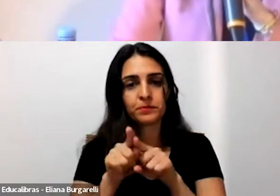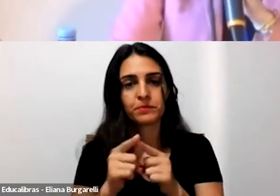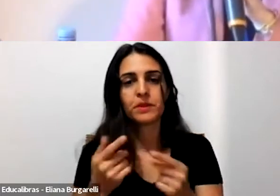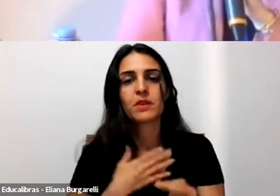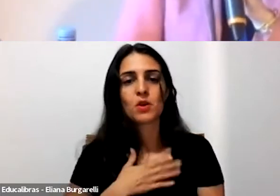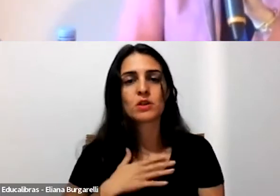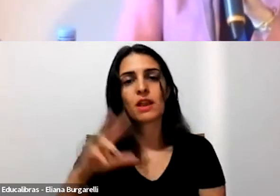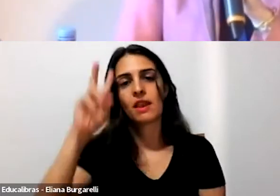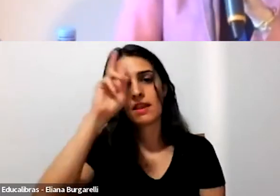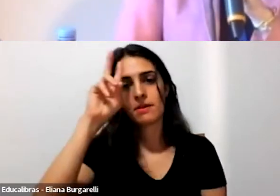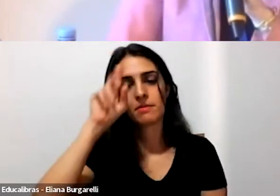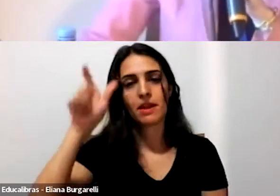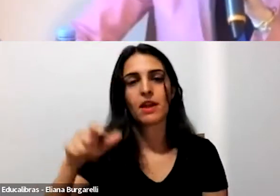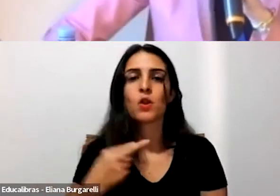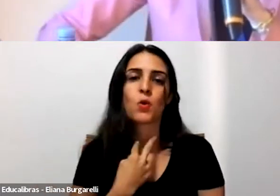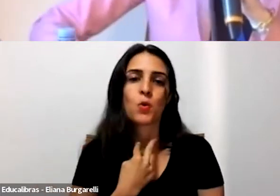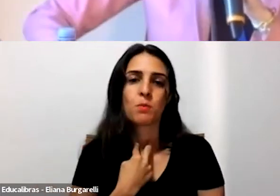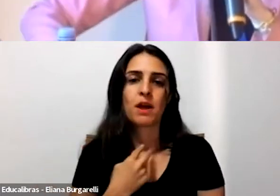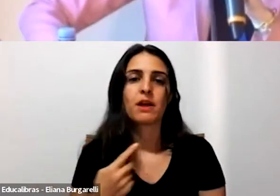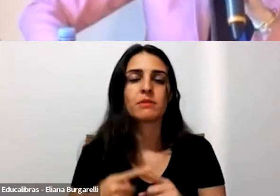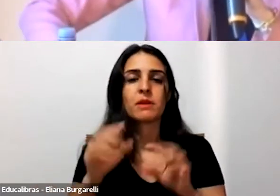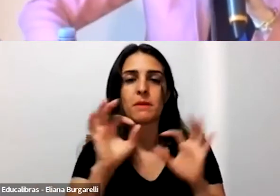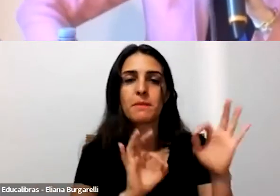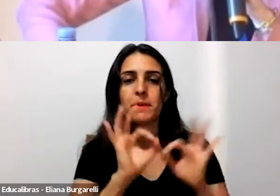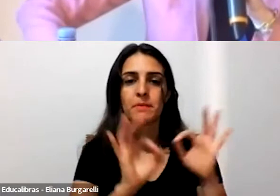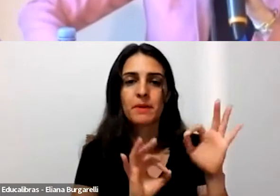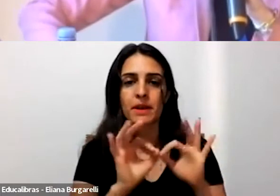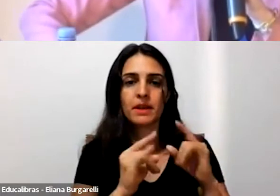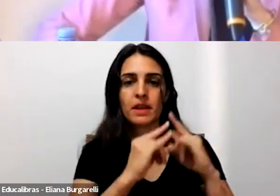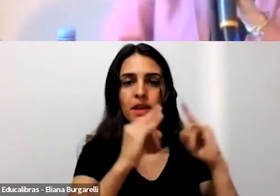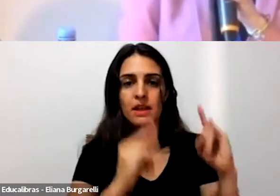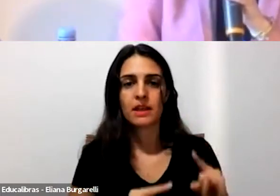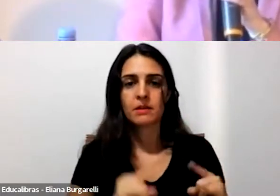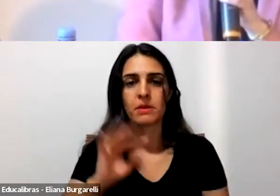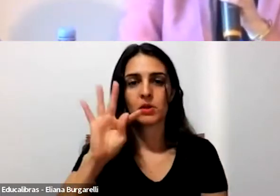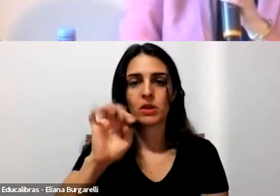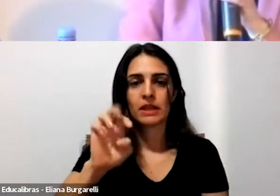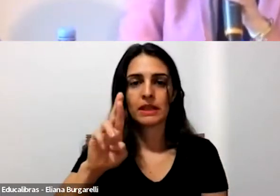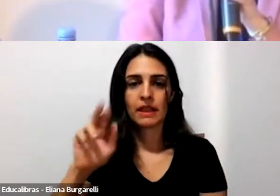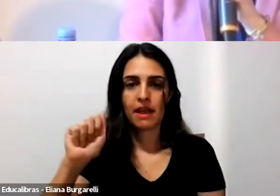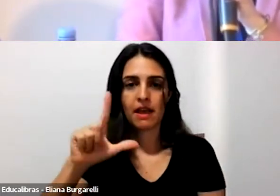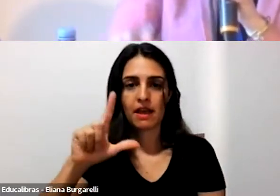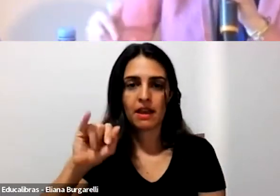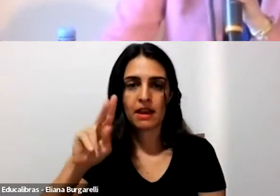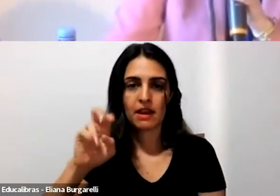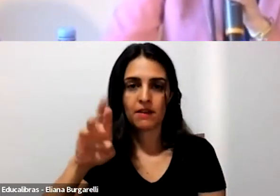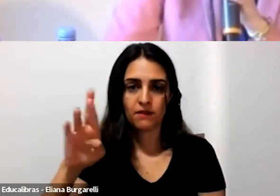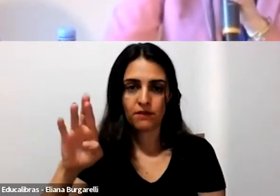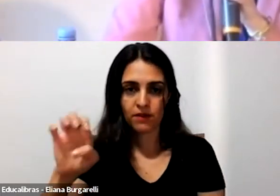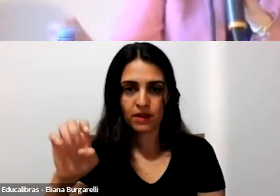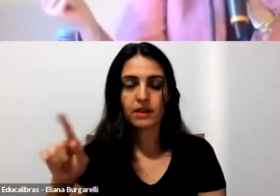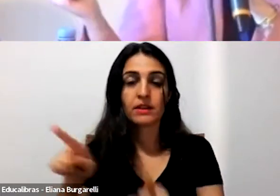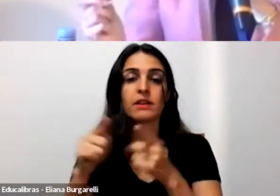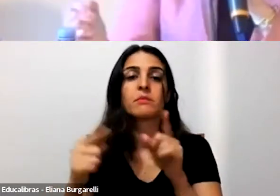E ainda estamos esperando a intervenção de Sonia Guajajara, que infelizmente ainda tivemos problemas com sua